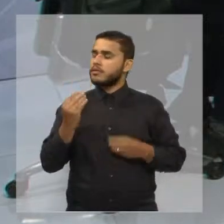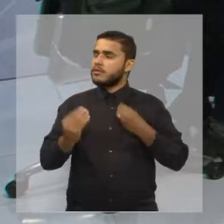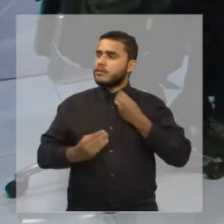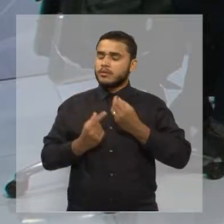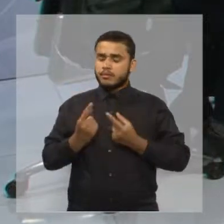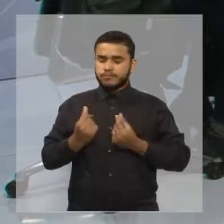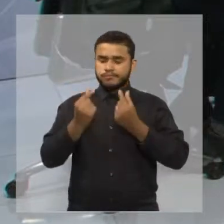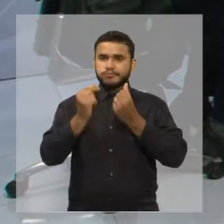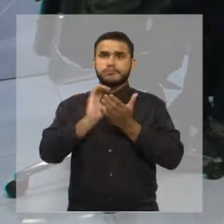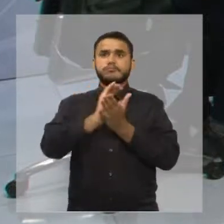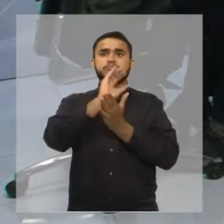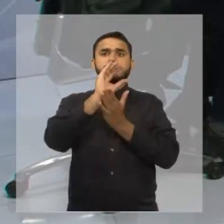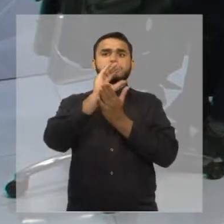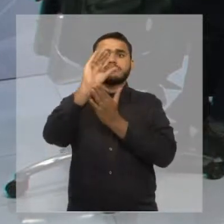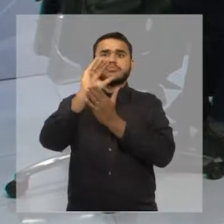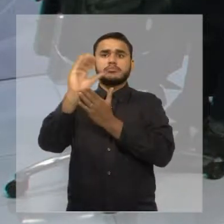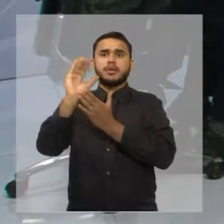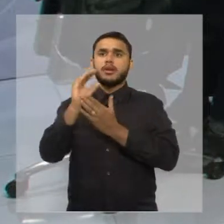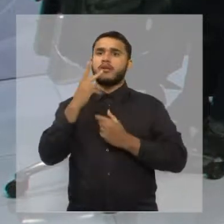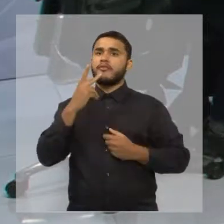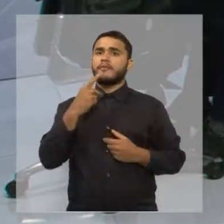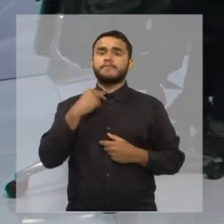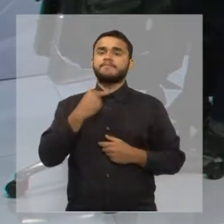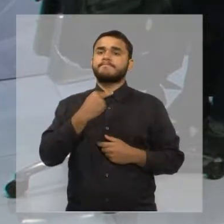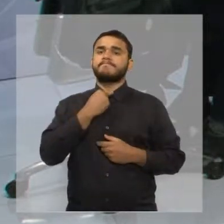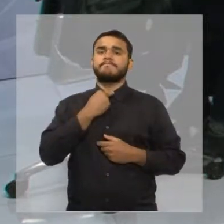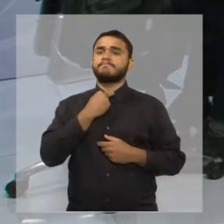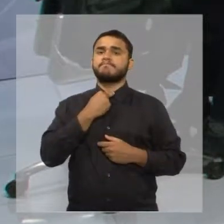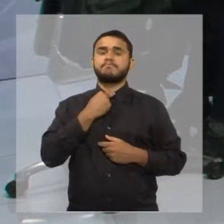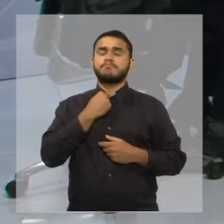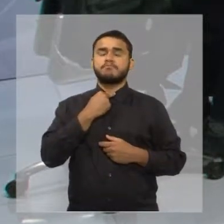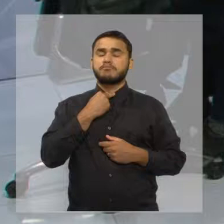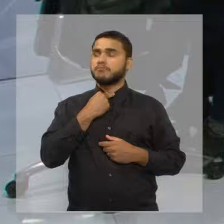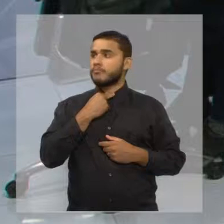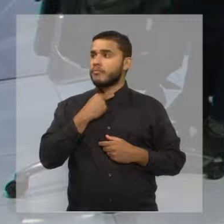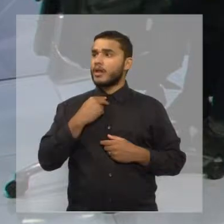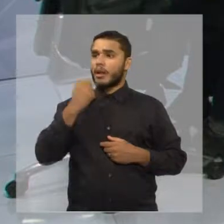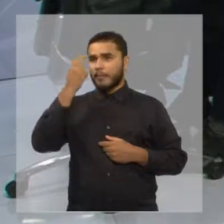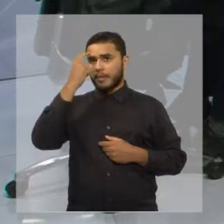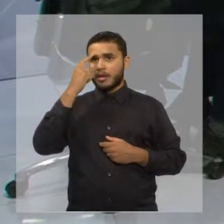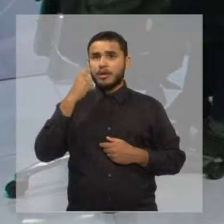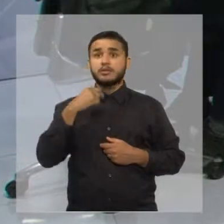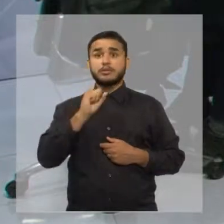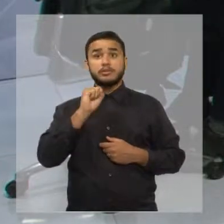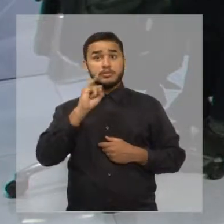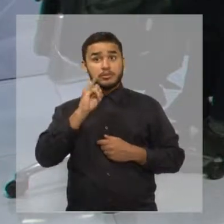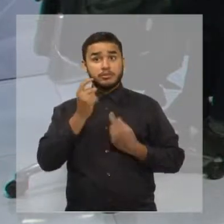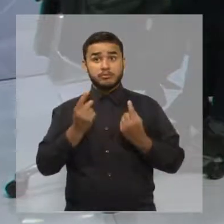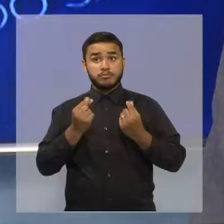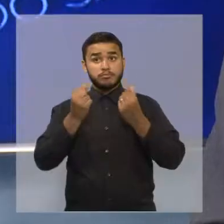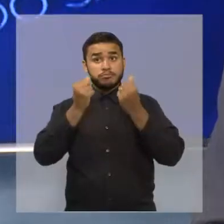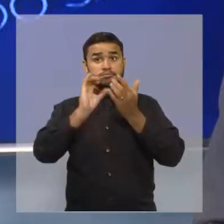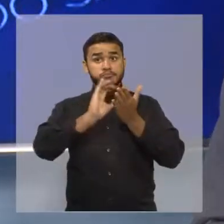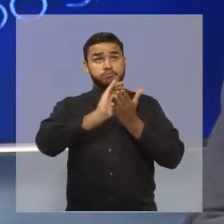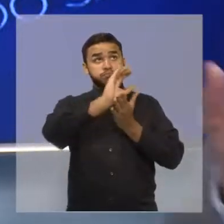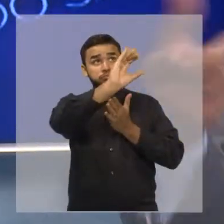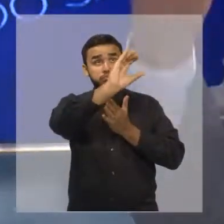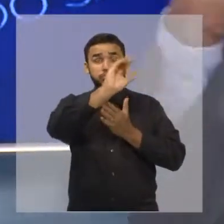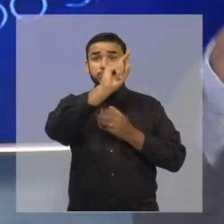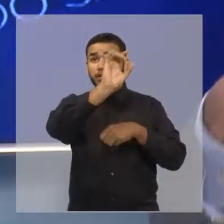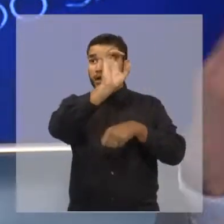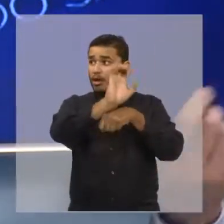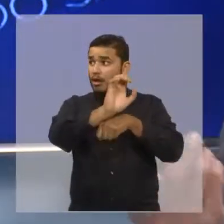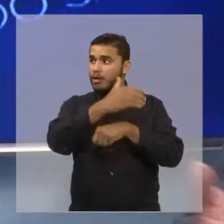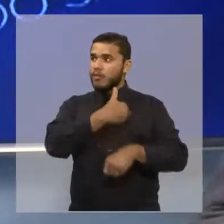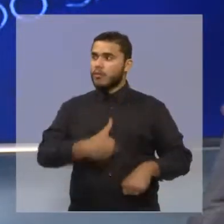nenhum presidente poderá se arvorar do direito de dizer assim, não, eu só libero essas verbas para determinado estado se o